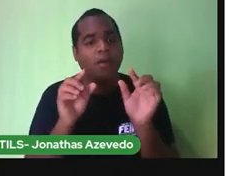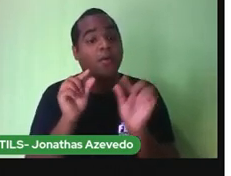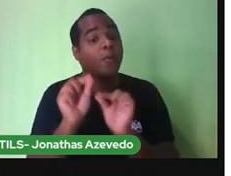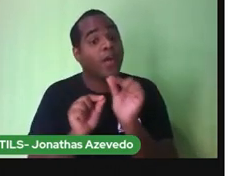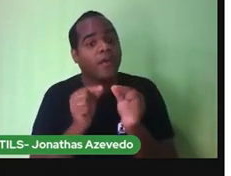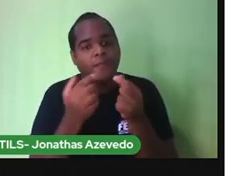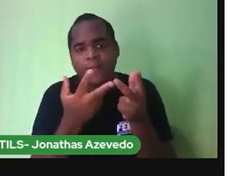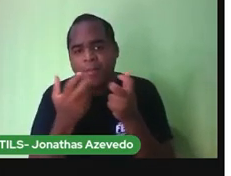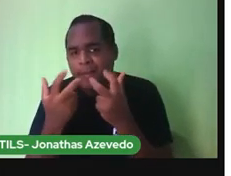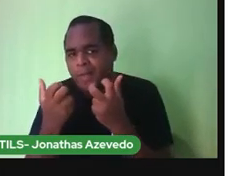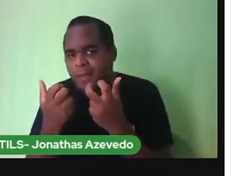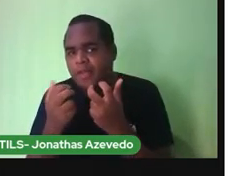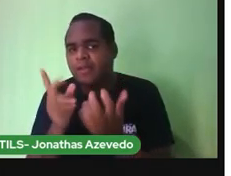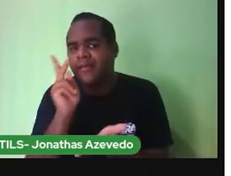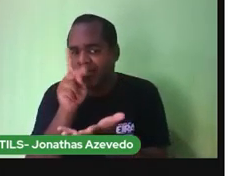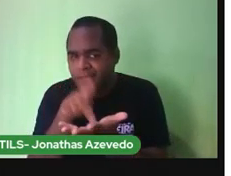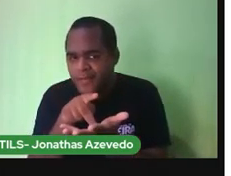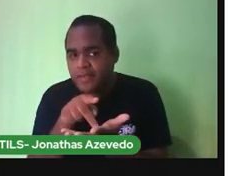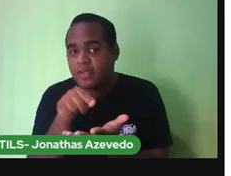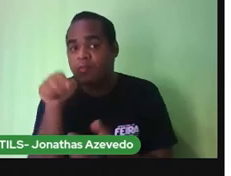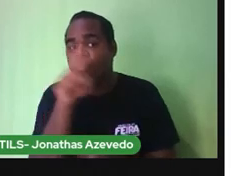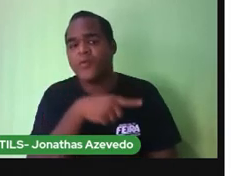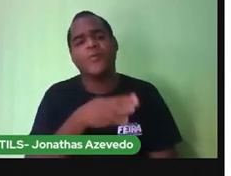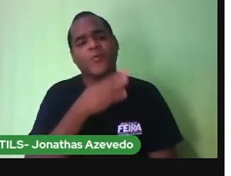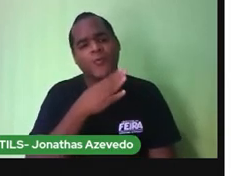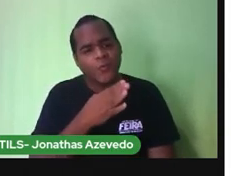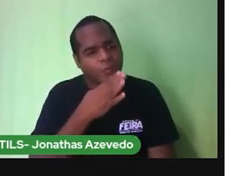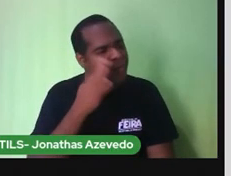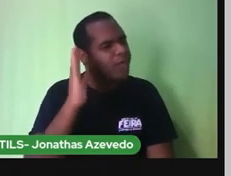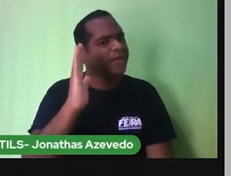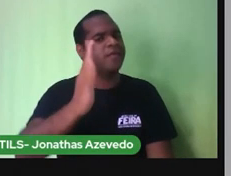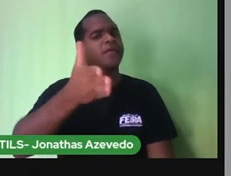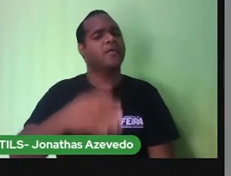percebe que a gente já conhecia